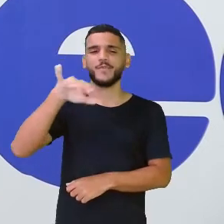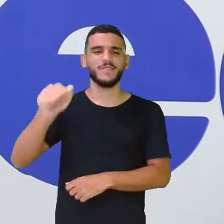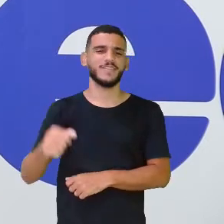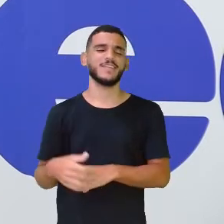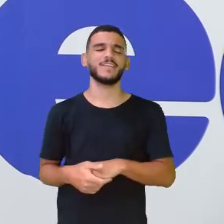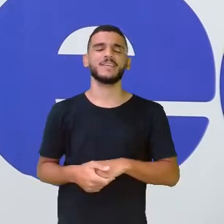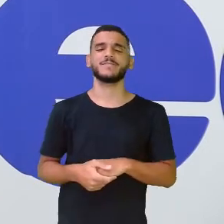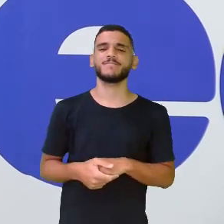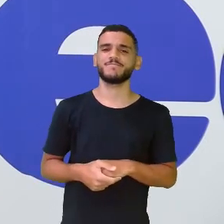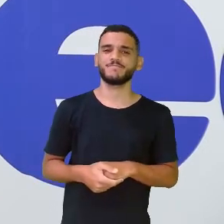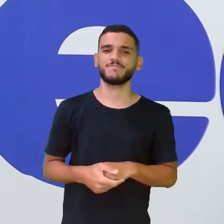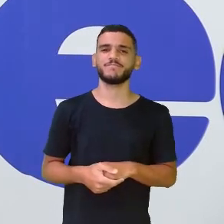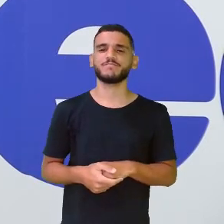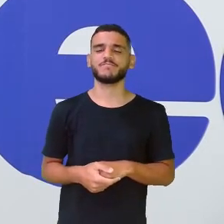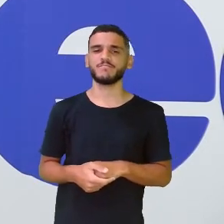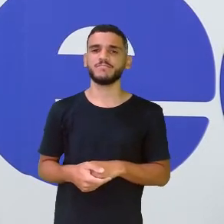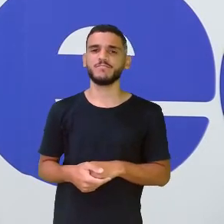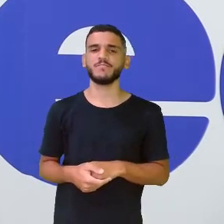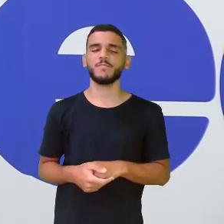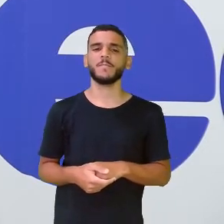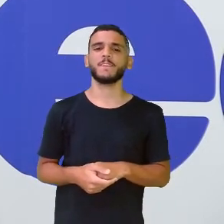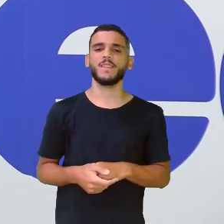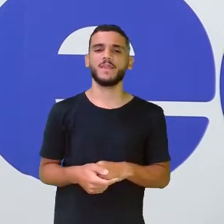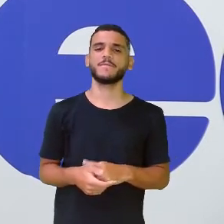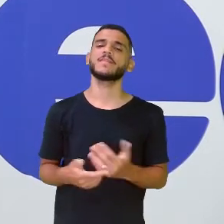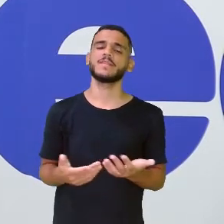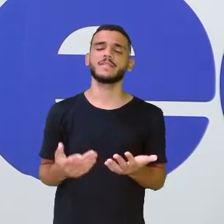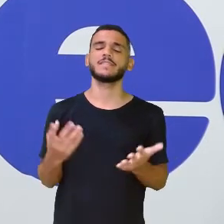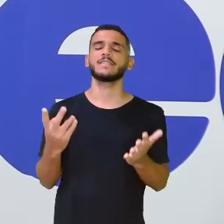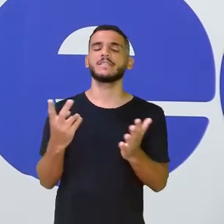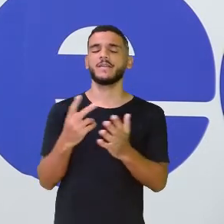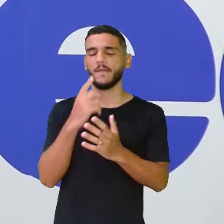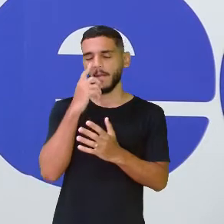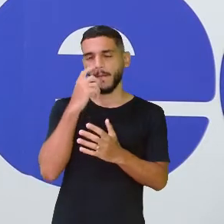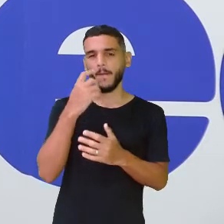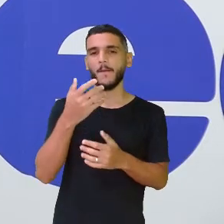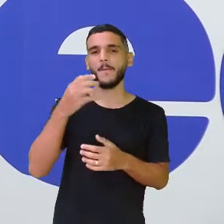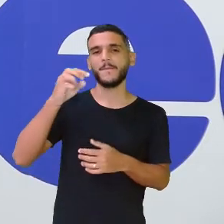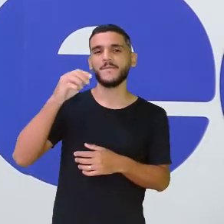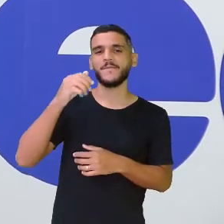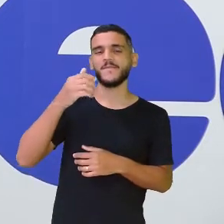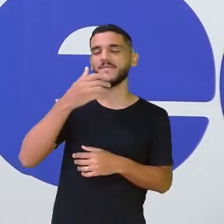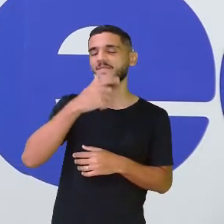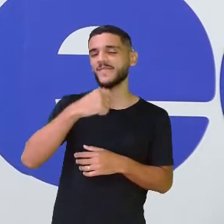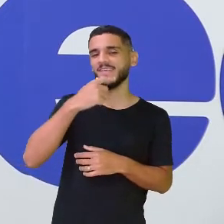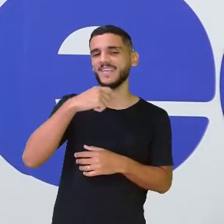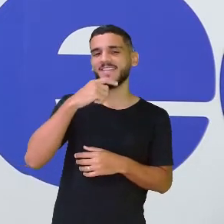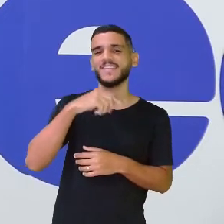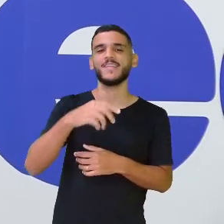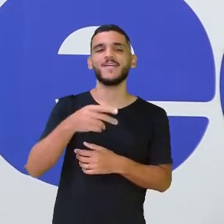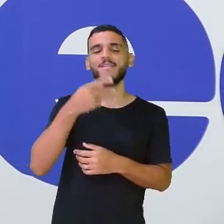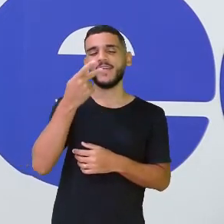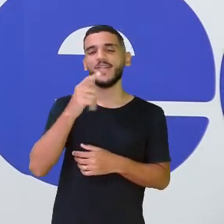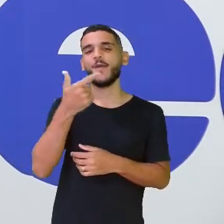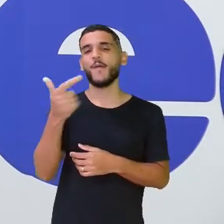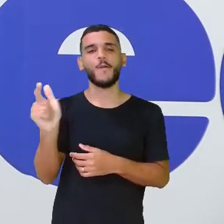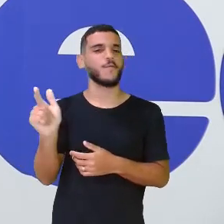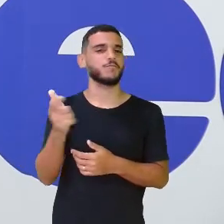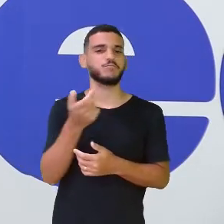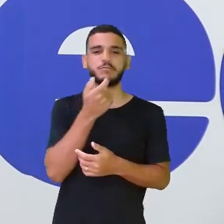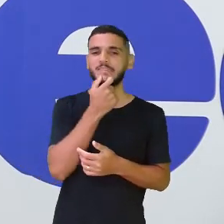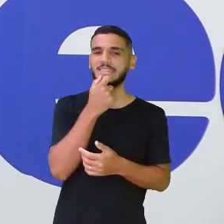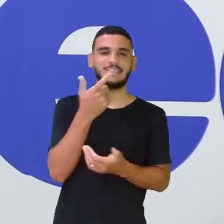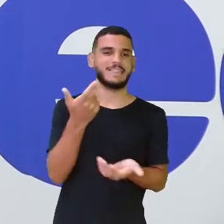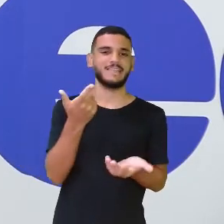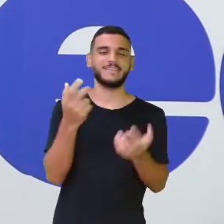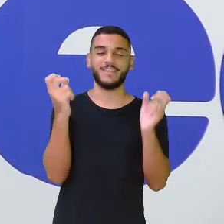Martim mandando mensagem até. Manda em português, tá, Martim? Não manda em outras línguas, não. Manda em português, que aí eu passo para a professora. Todo mundo está animado,